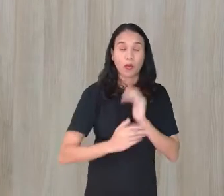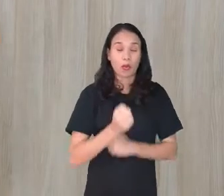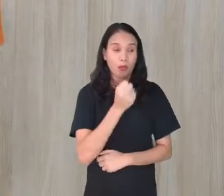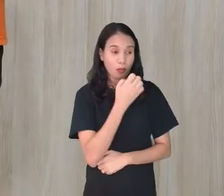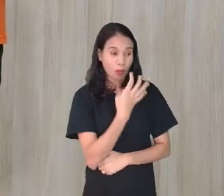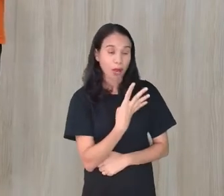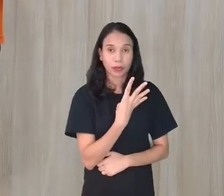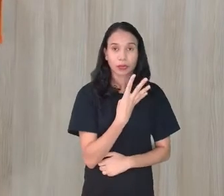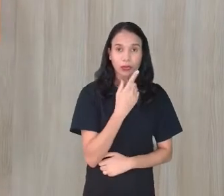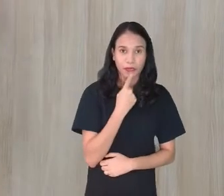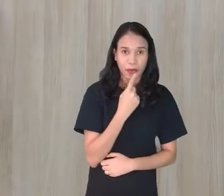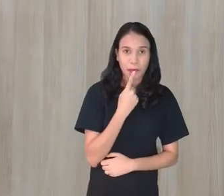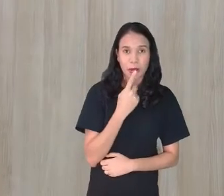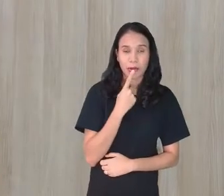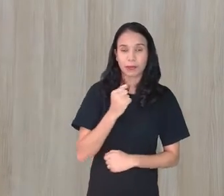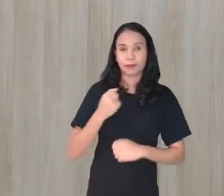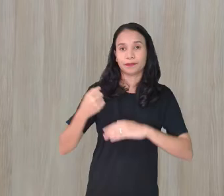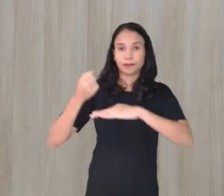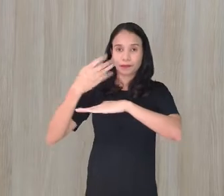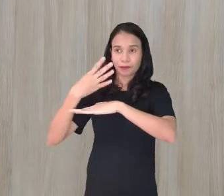4. Então, eu tenho aí a fração